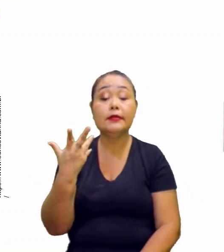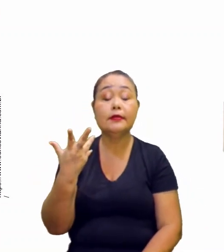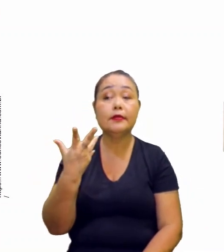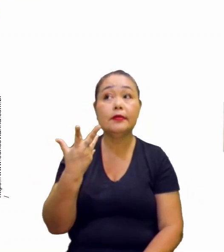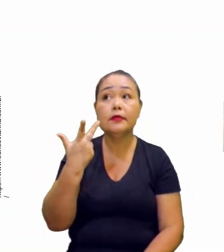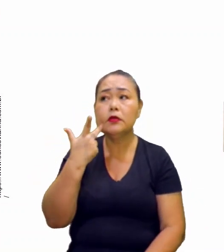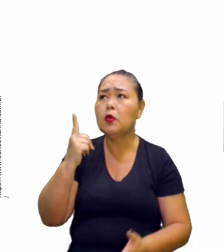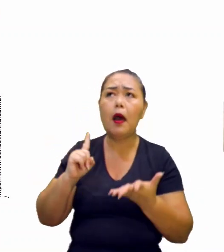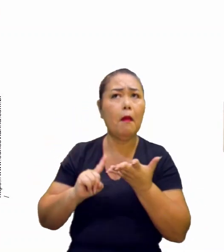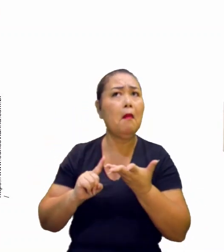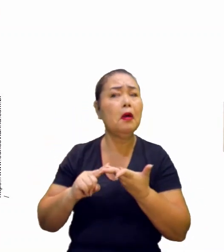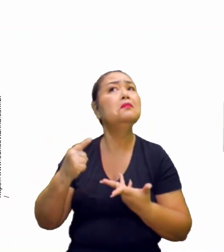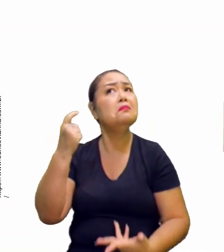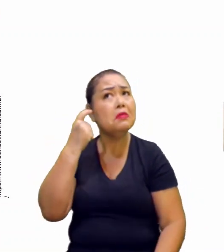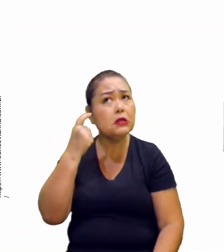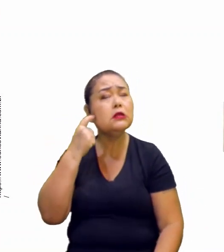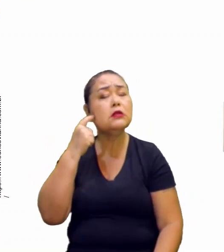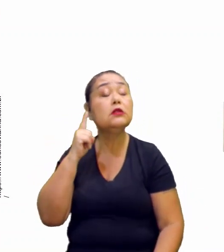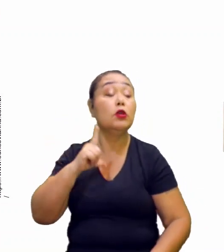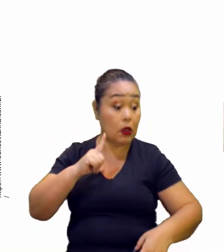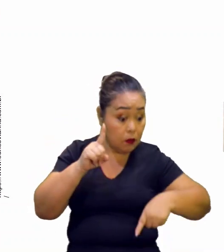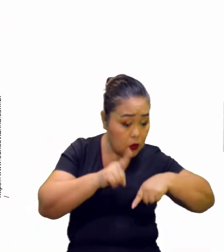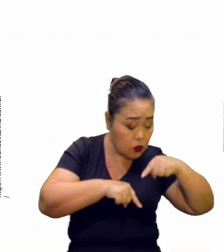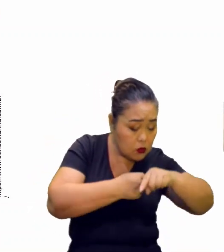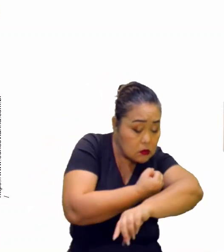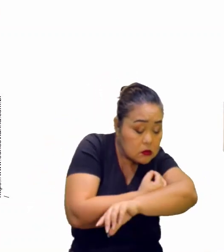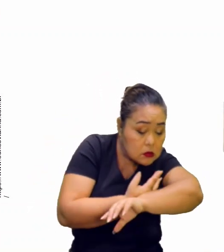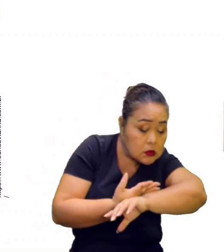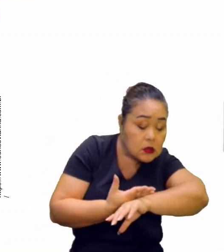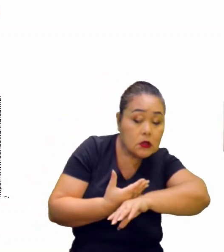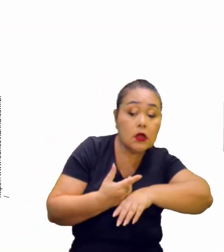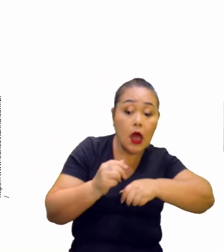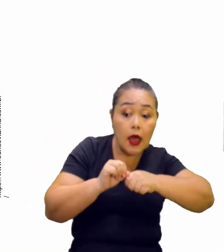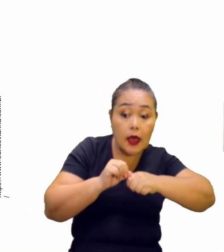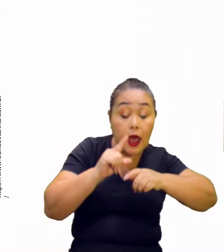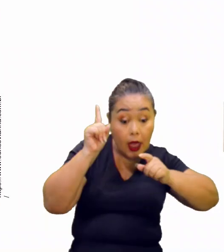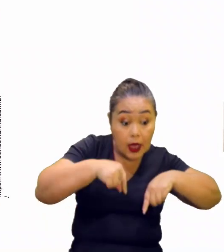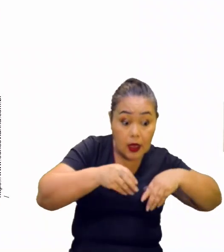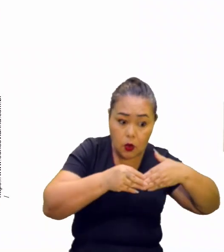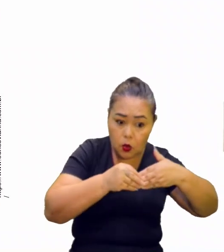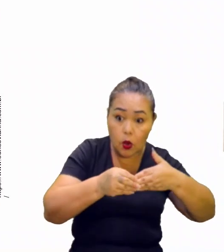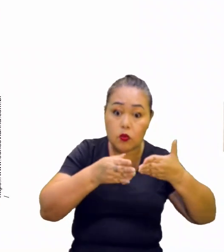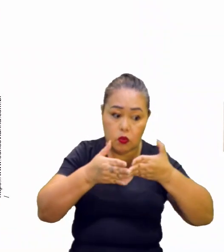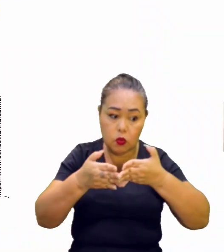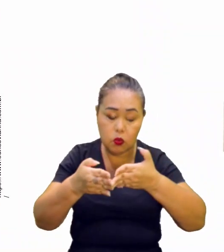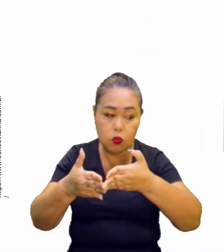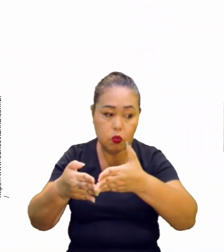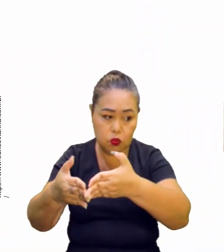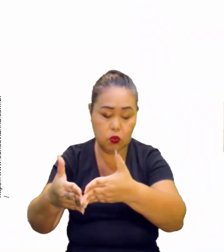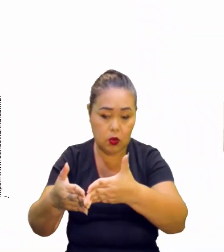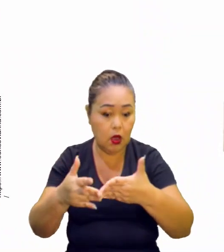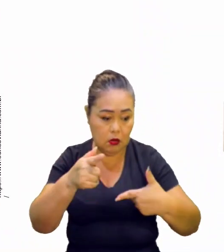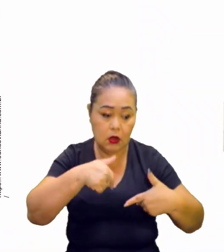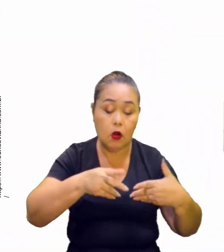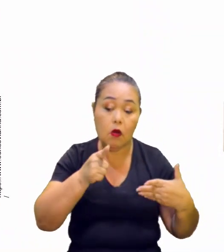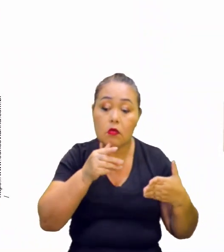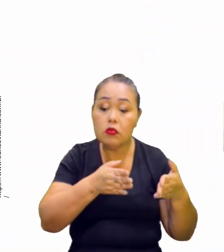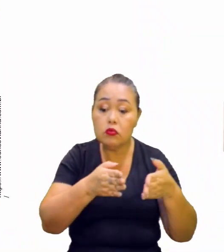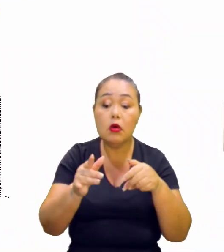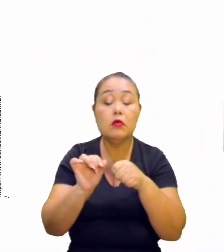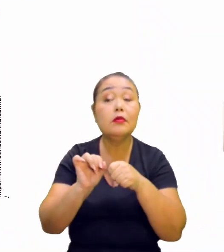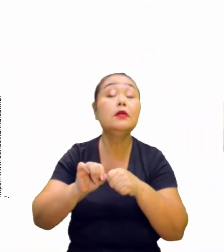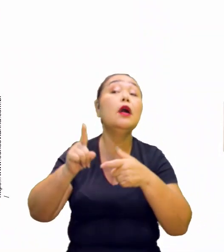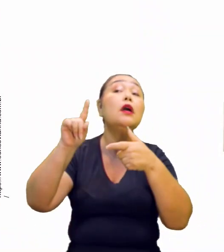em toda essa questão. Se eu tenho um produto que a saída é por meio da navegabilidade dos nossos rios, e nos períodos